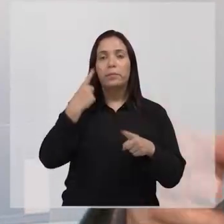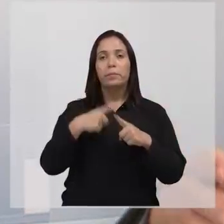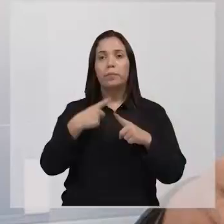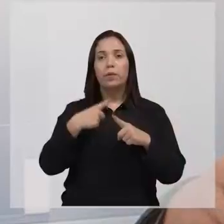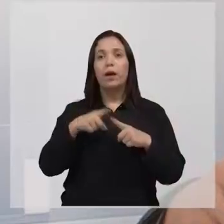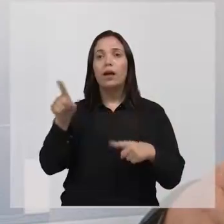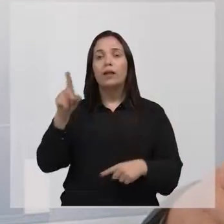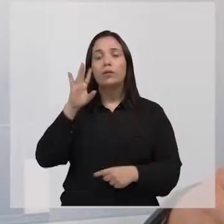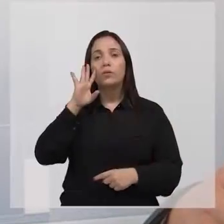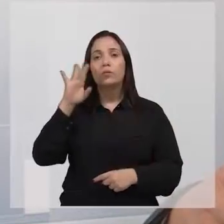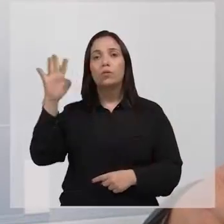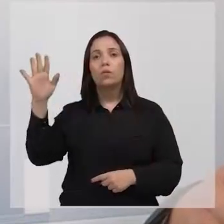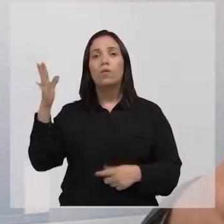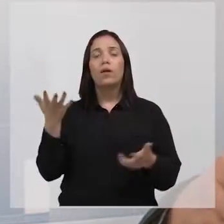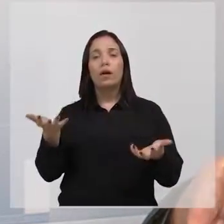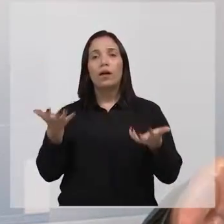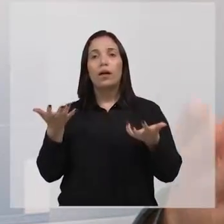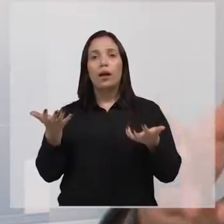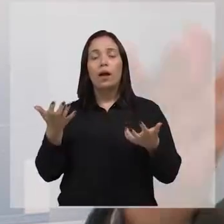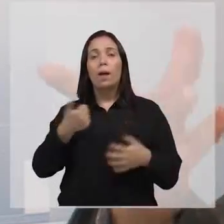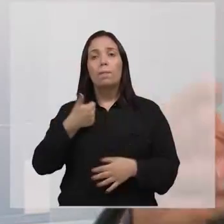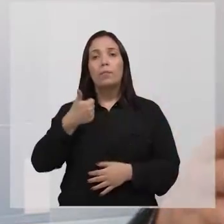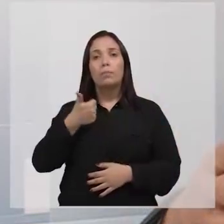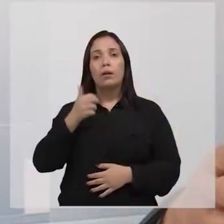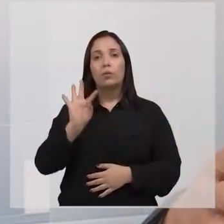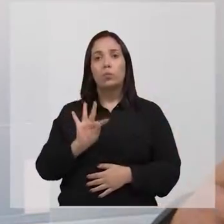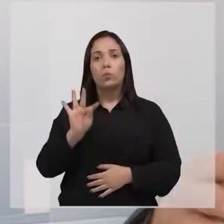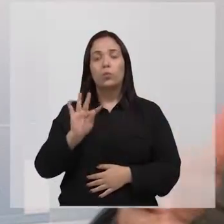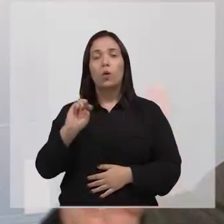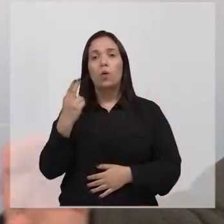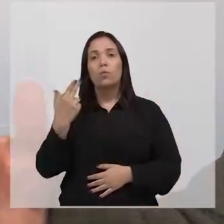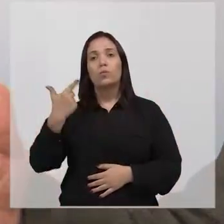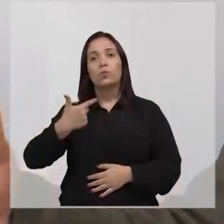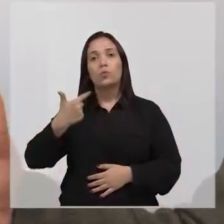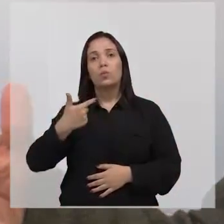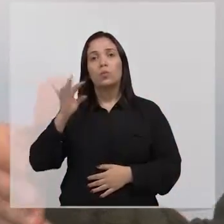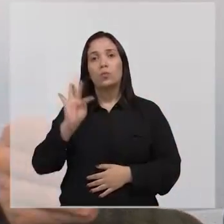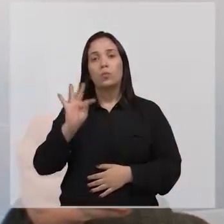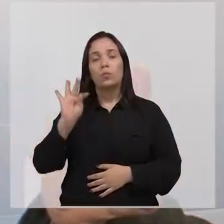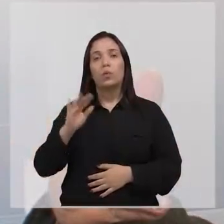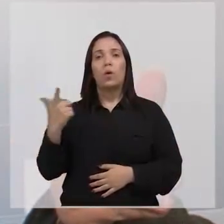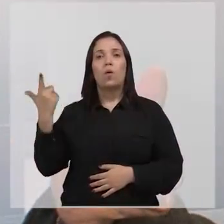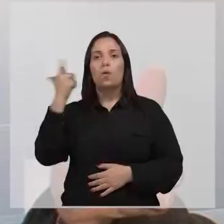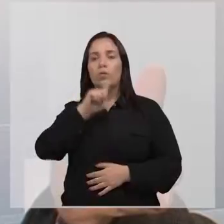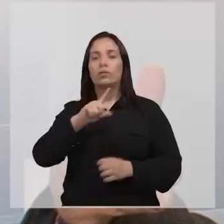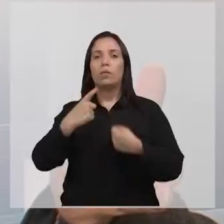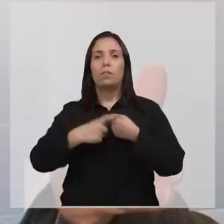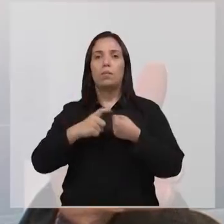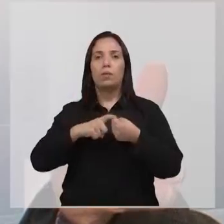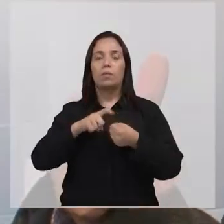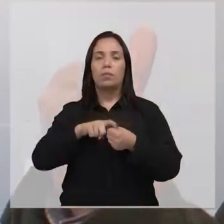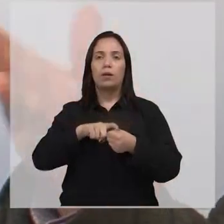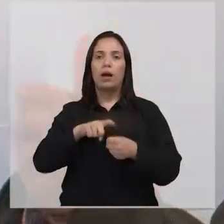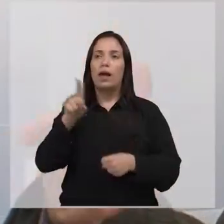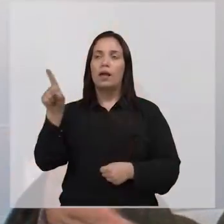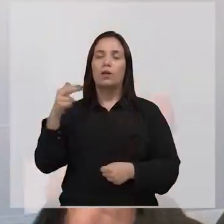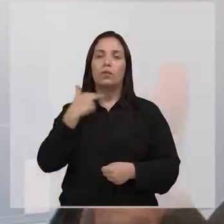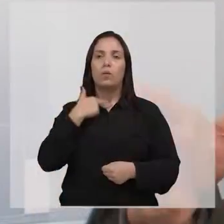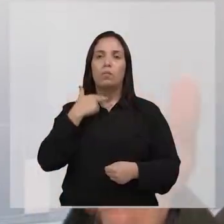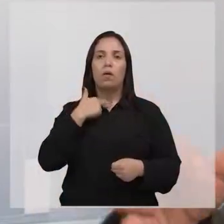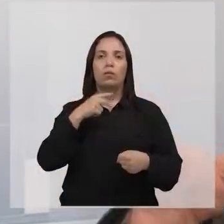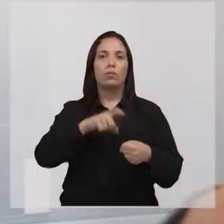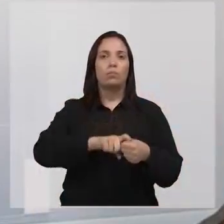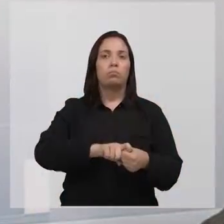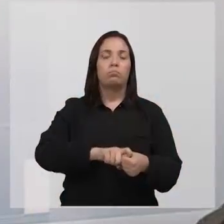ainda sonha, ou no primeiro turno ou no segundo turno, uma composição. Então, às vezes, ele não pode ter a liberdade